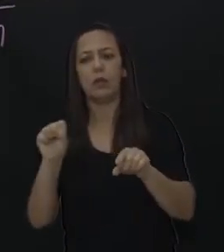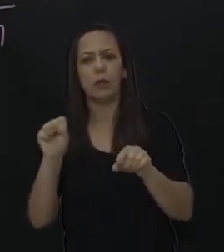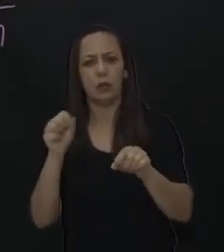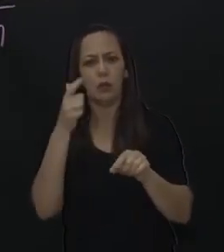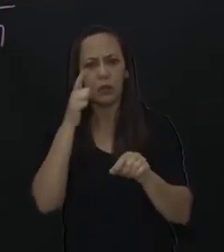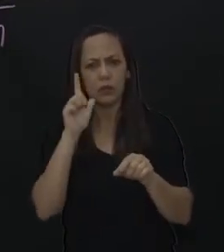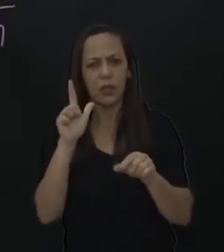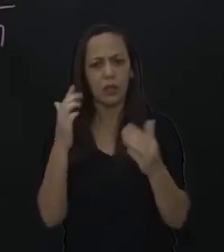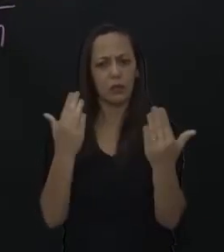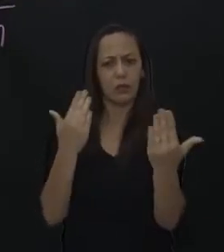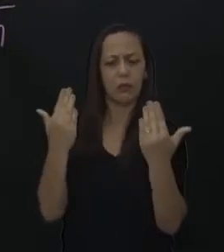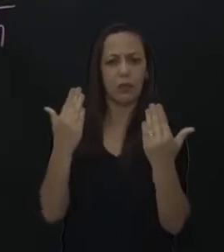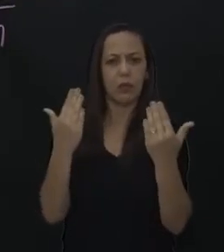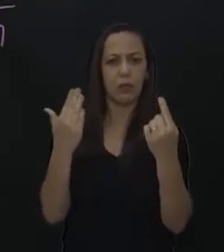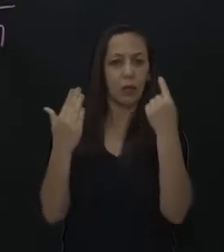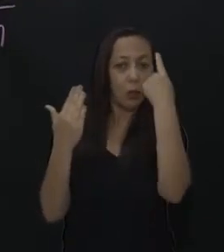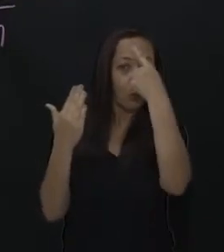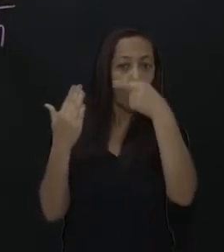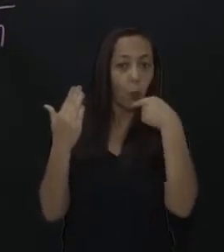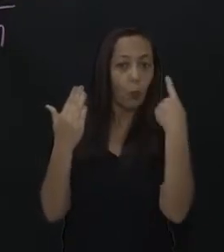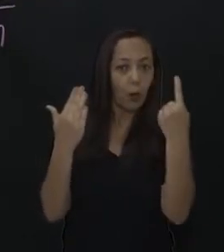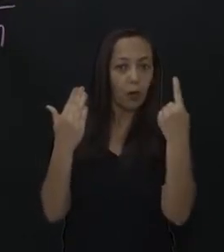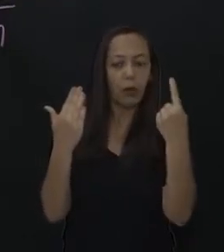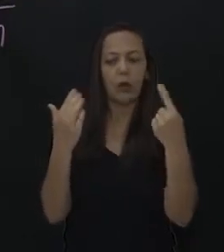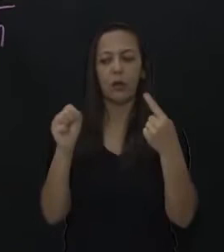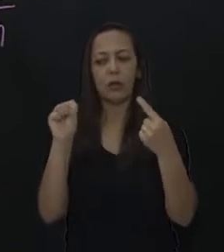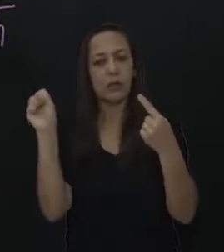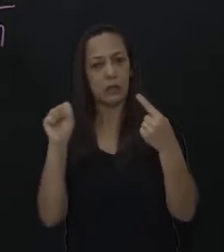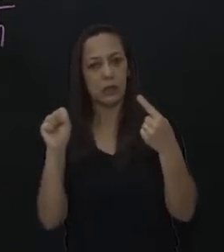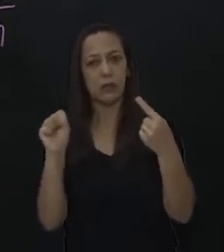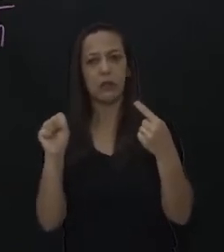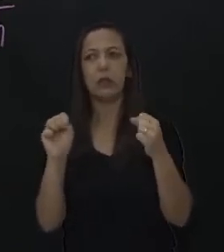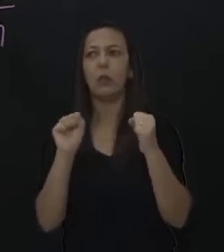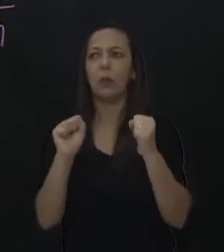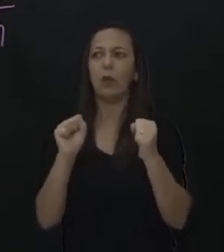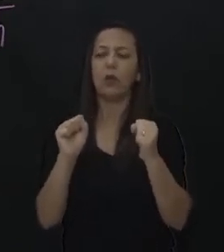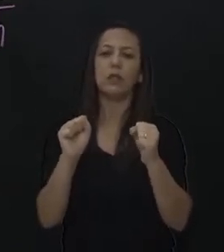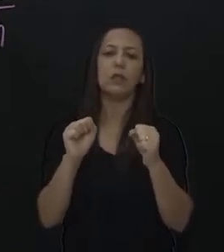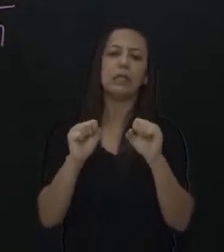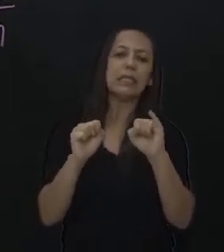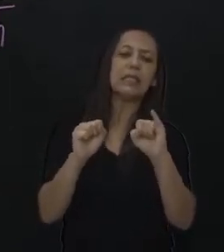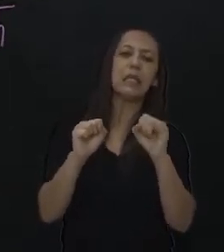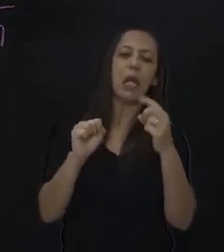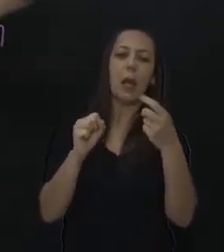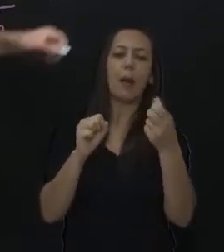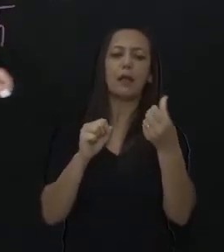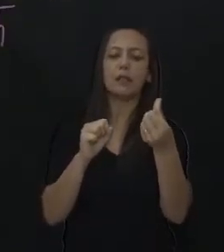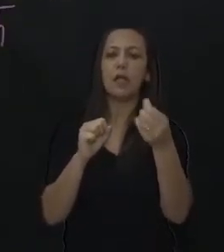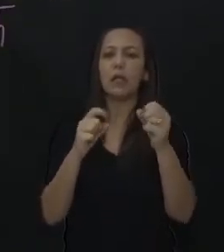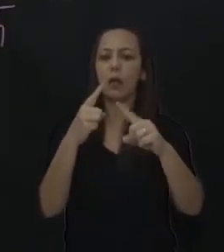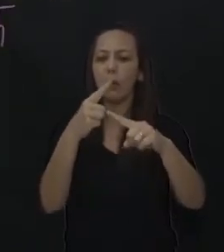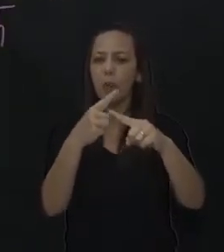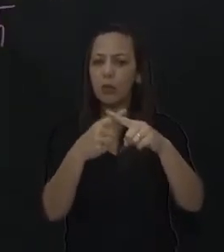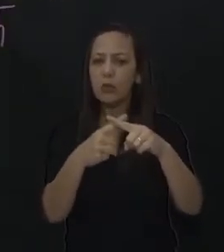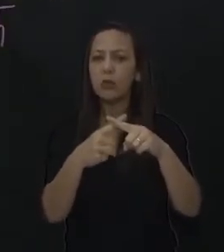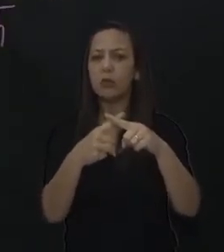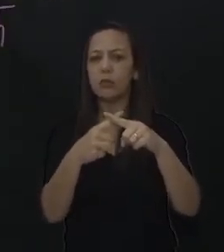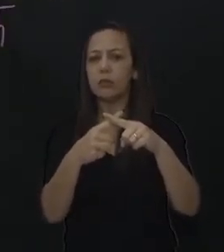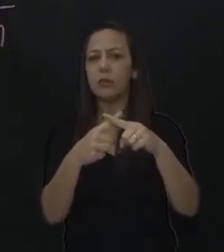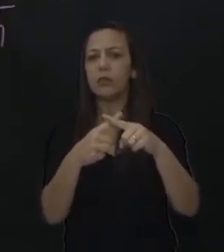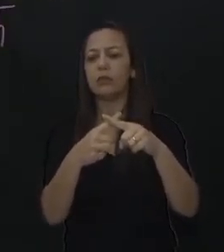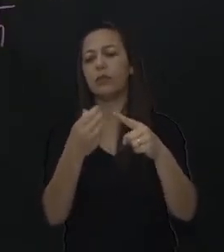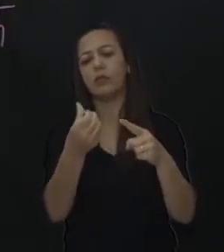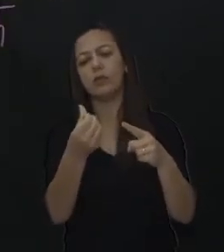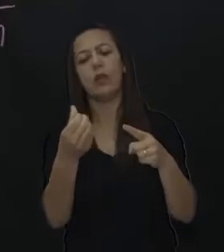Conseguimos. Se aqui, de hora para minuto, eu multiplico por 60 e de minuto para segundo eu também multiplico